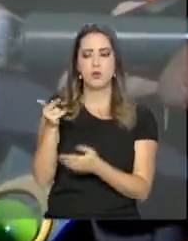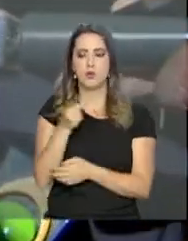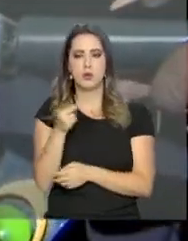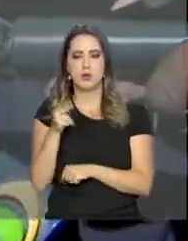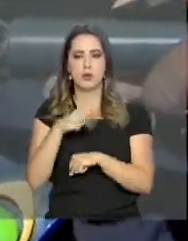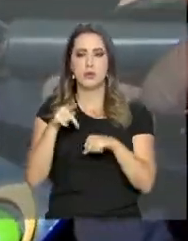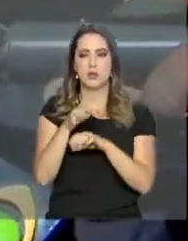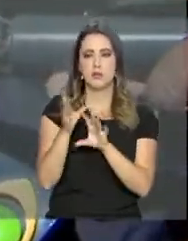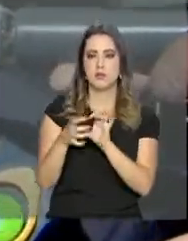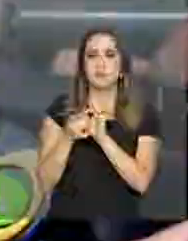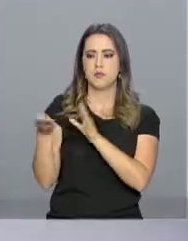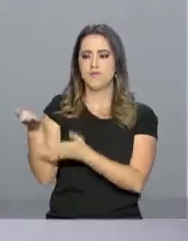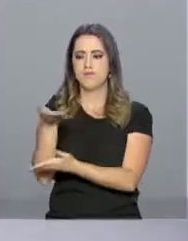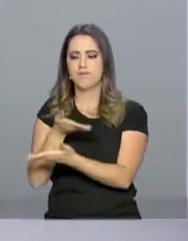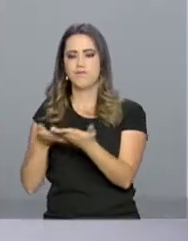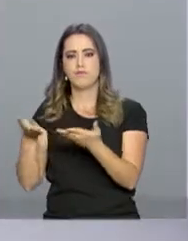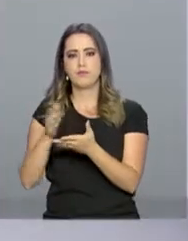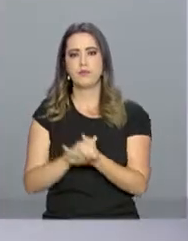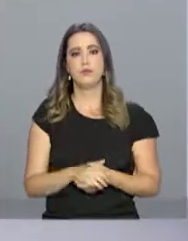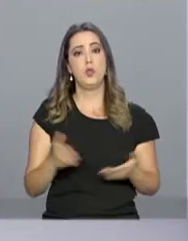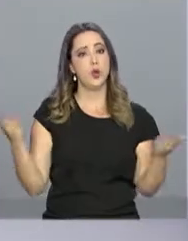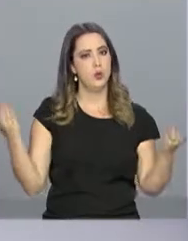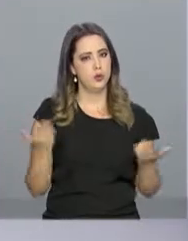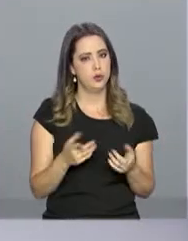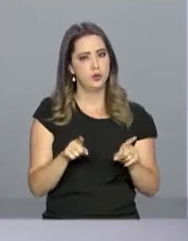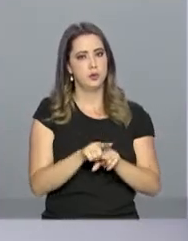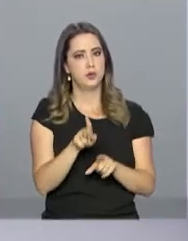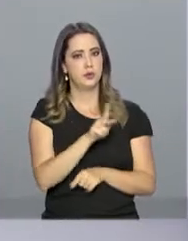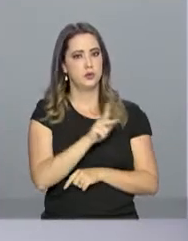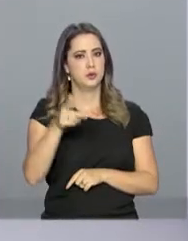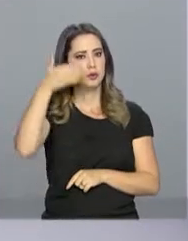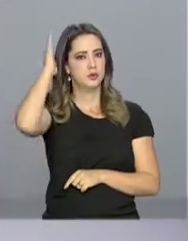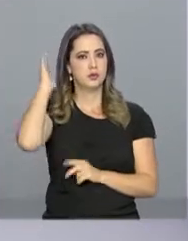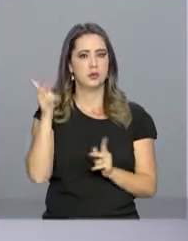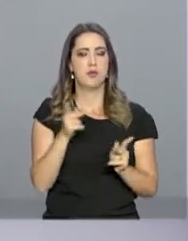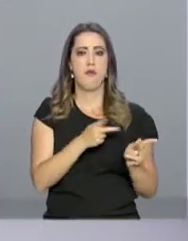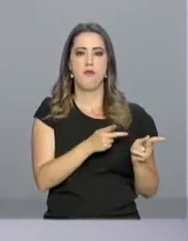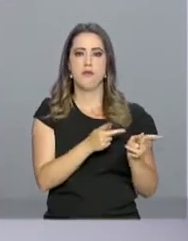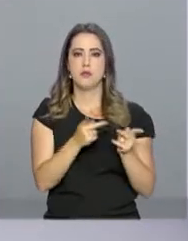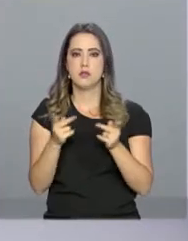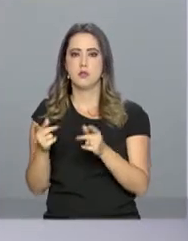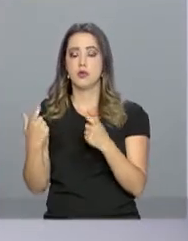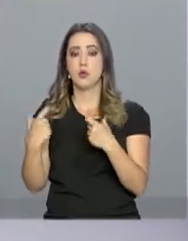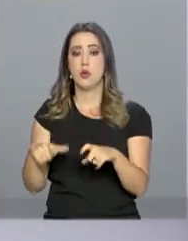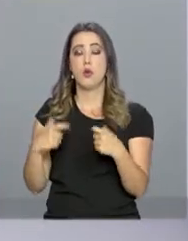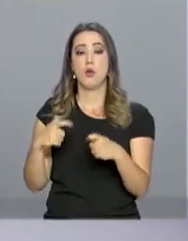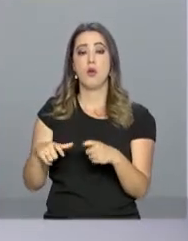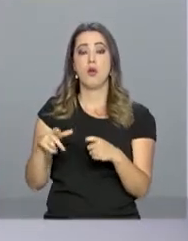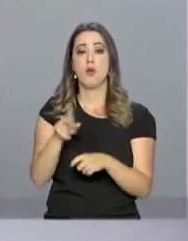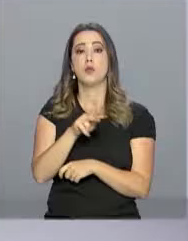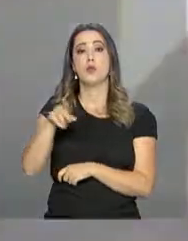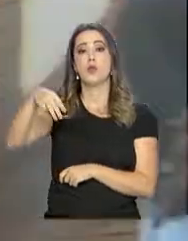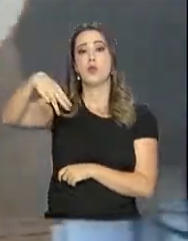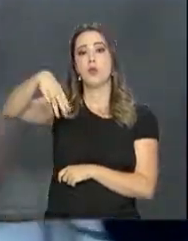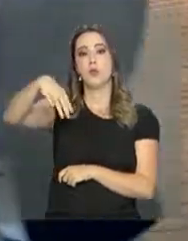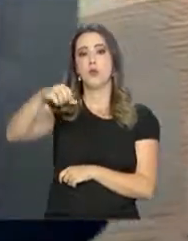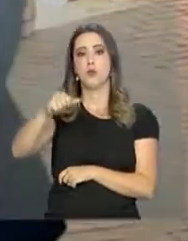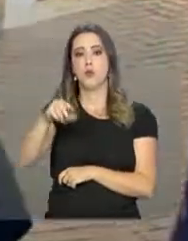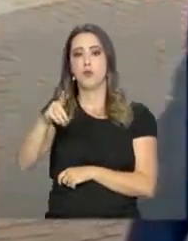bastante livres entre eles. E hoje também o presidente Michel Temer visitou a Fundação Mandela. Criada